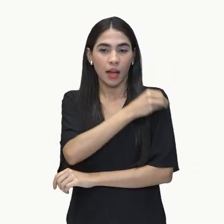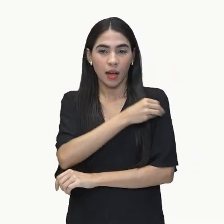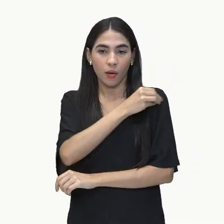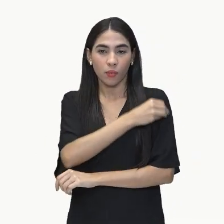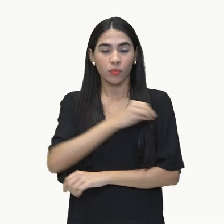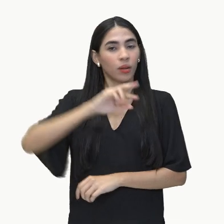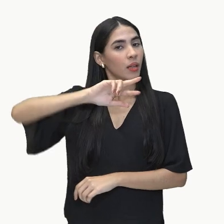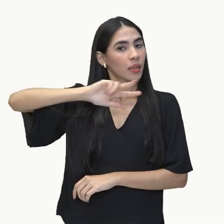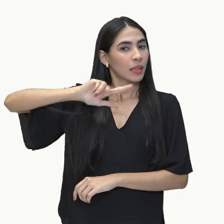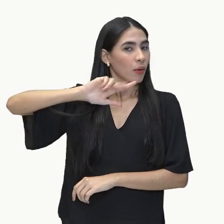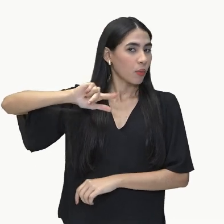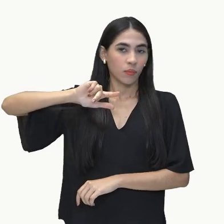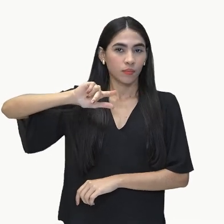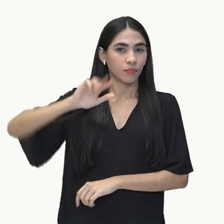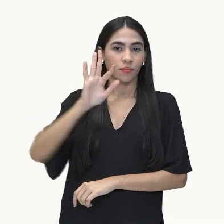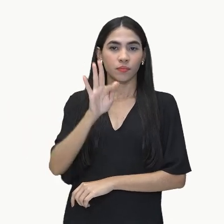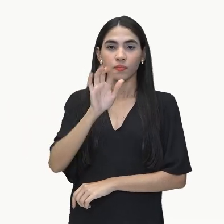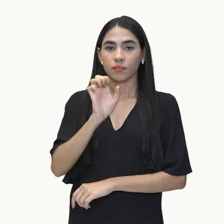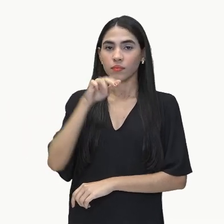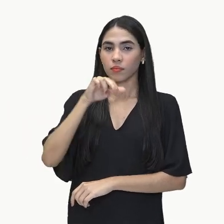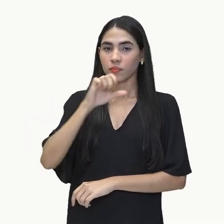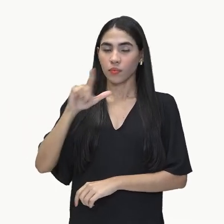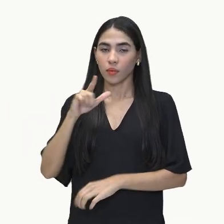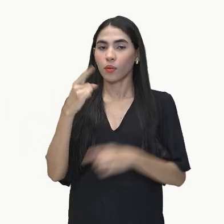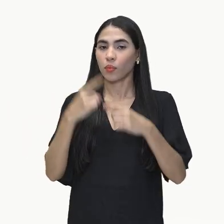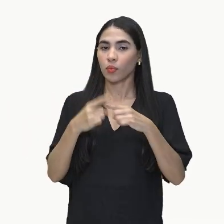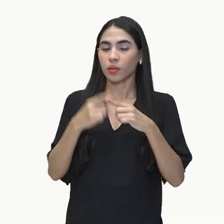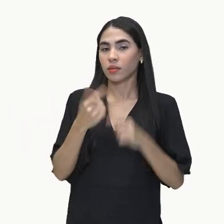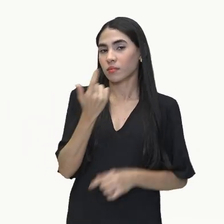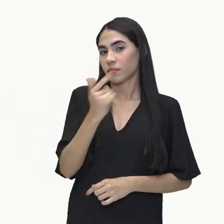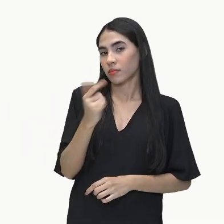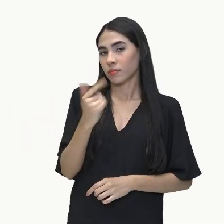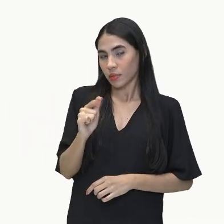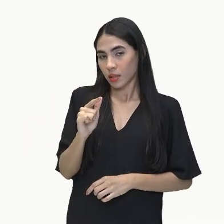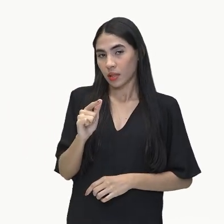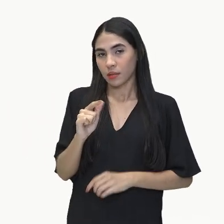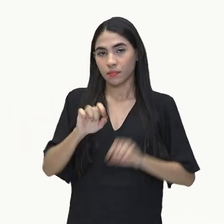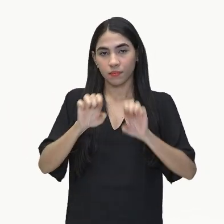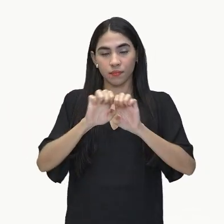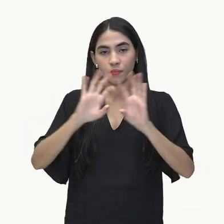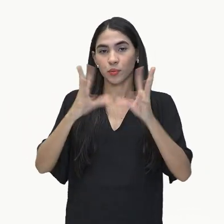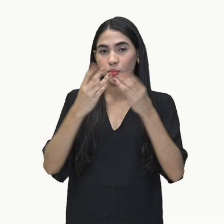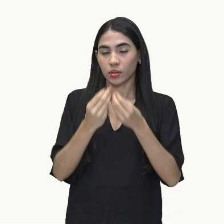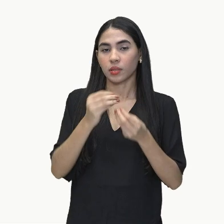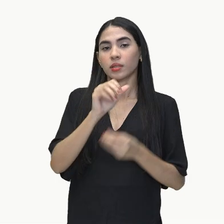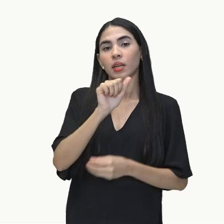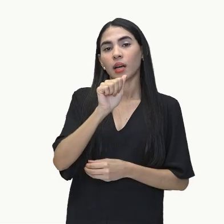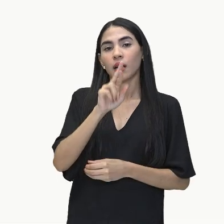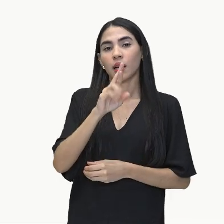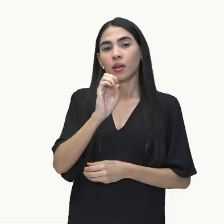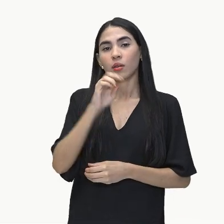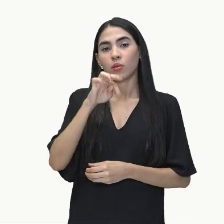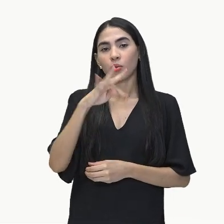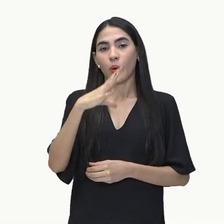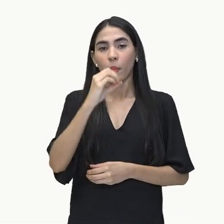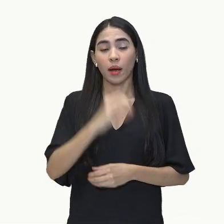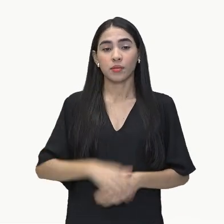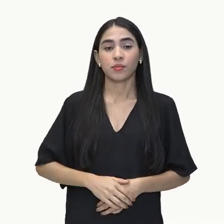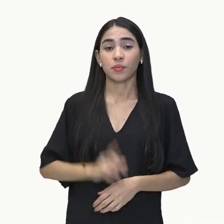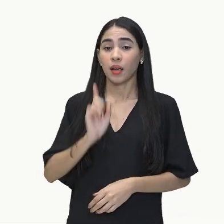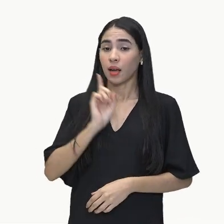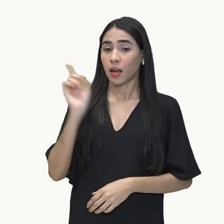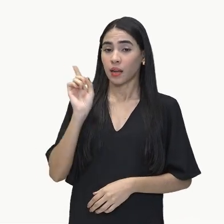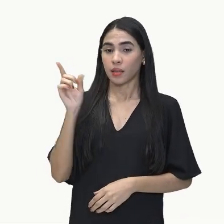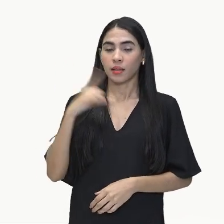não é um fenol, porque não tem um composto aromático. Ele tem seis